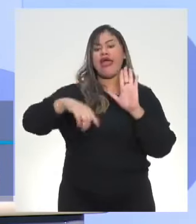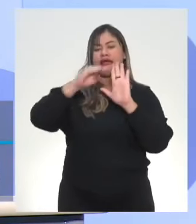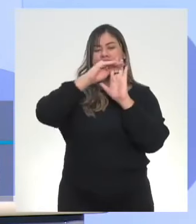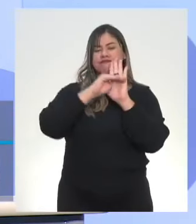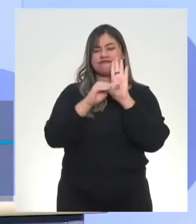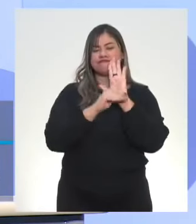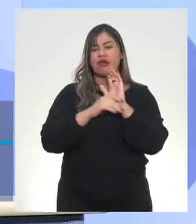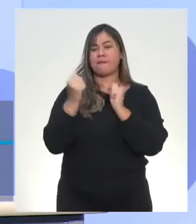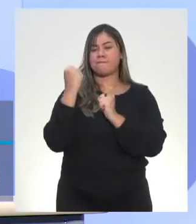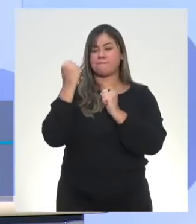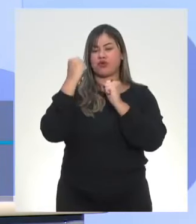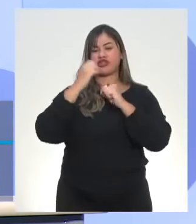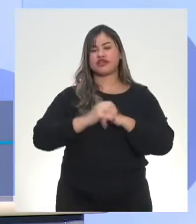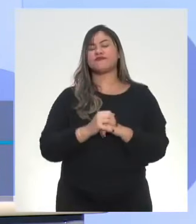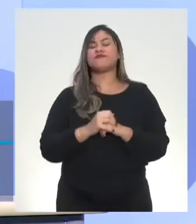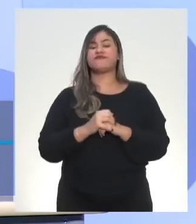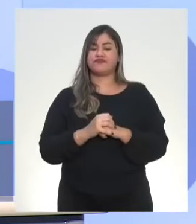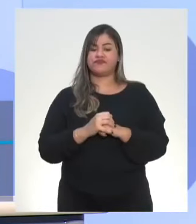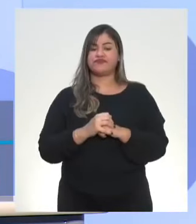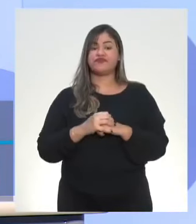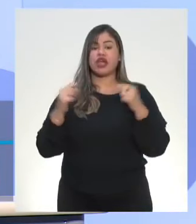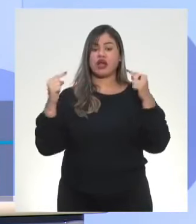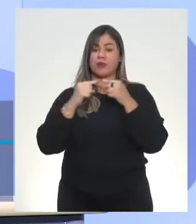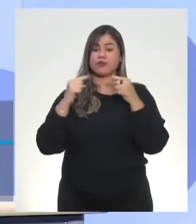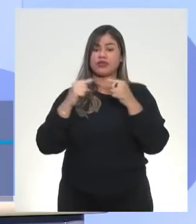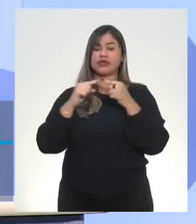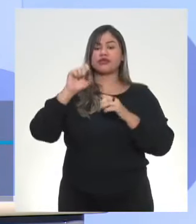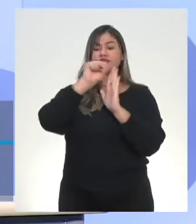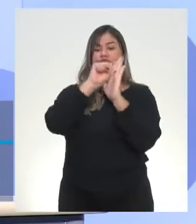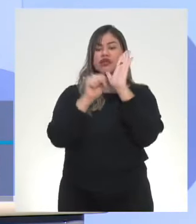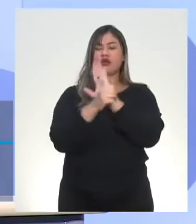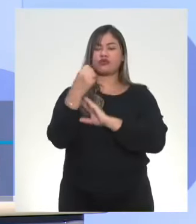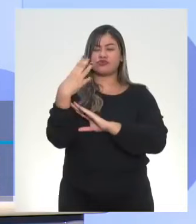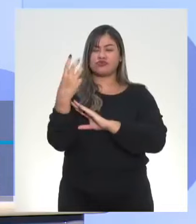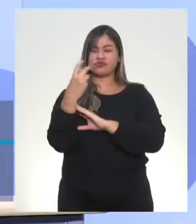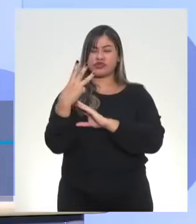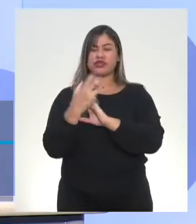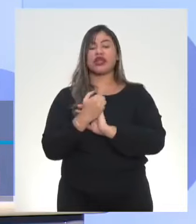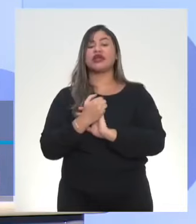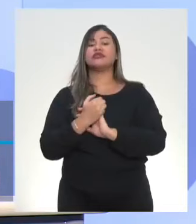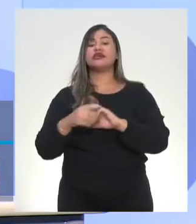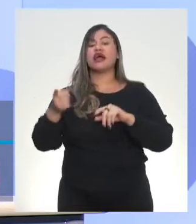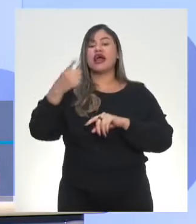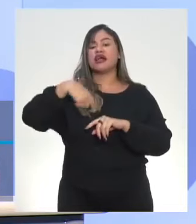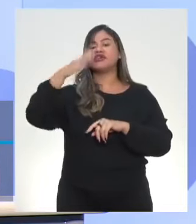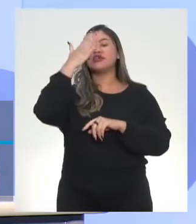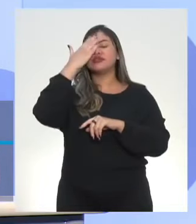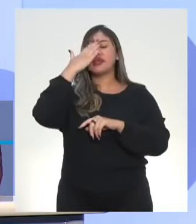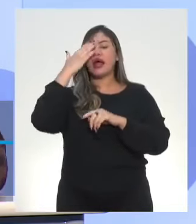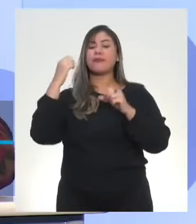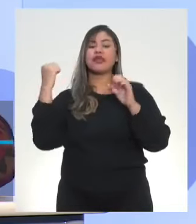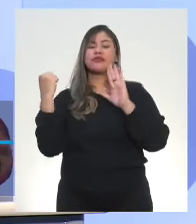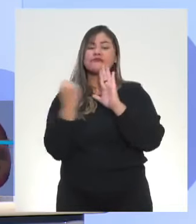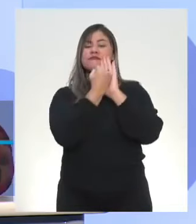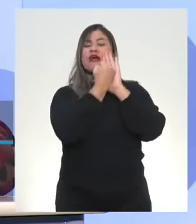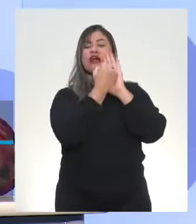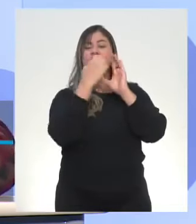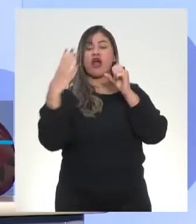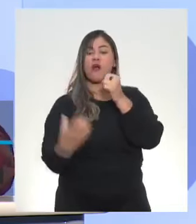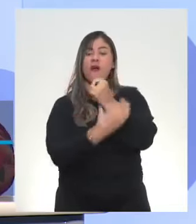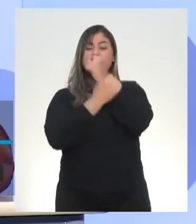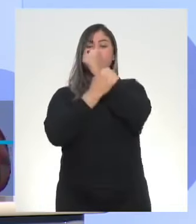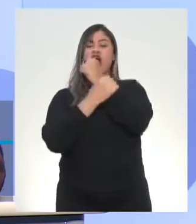esse poder. Isso já no século XIII. A gente sabe que a marca principal do absolutismo é esse rei